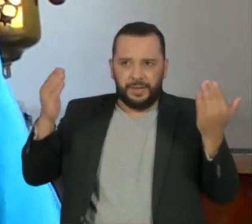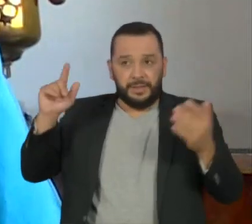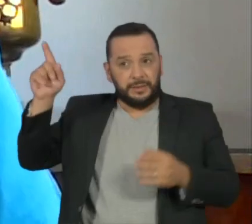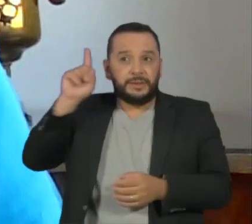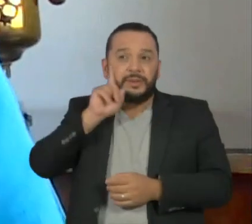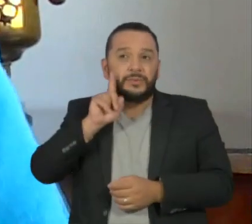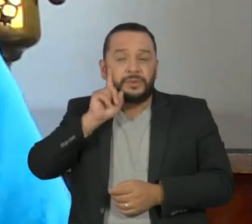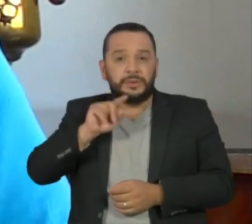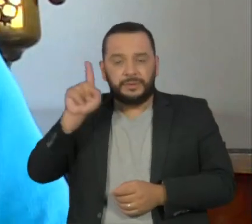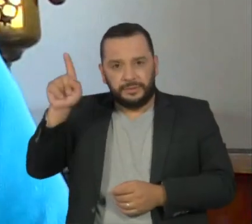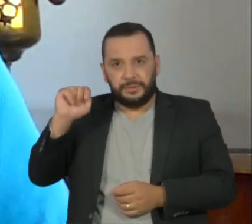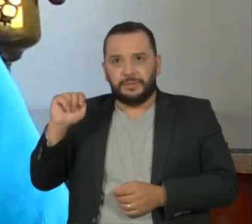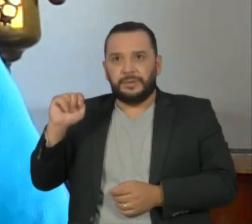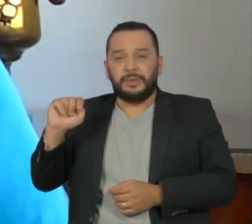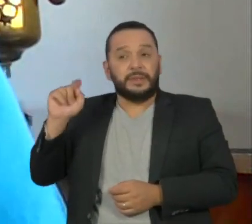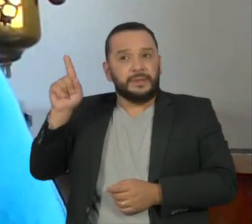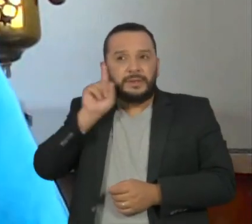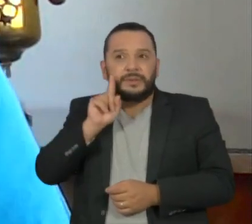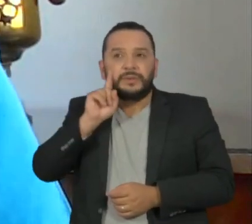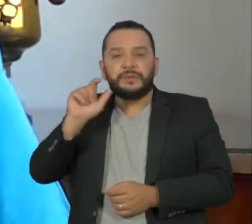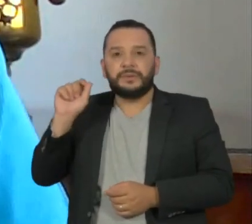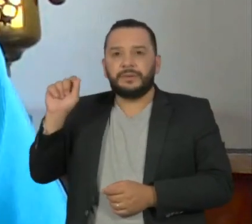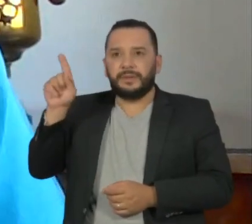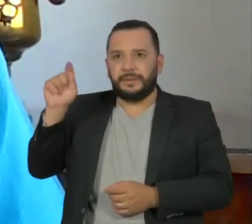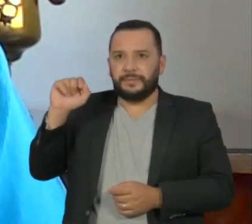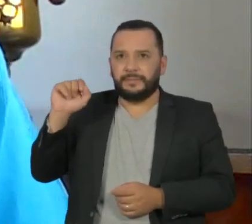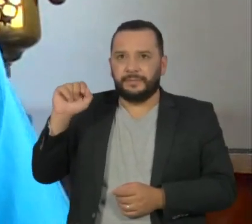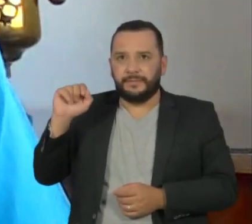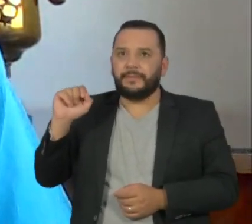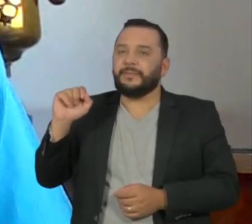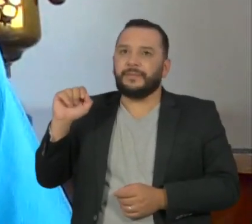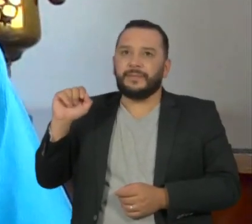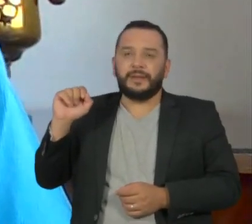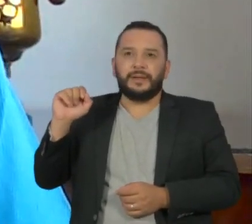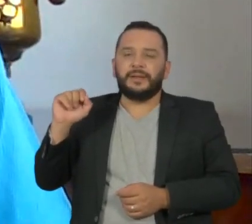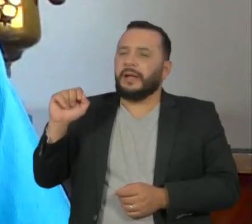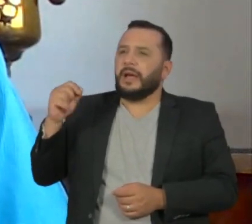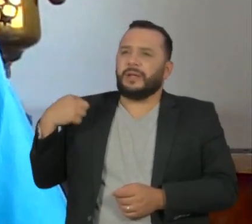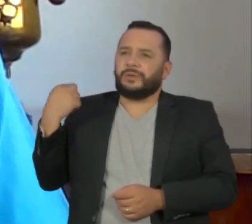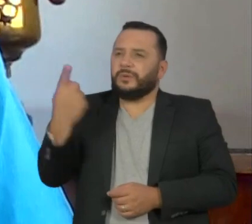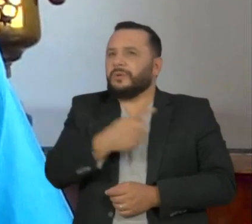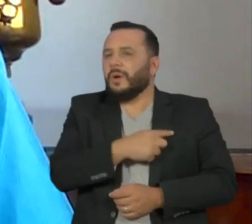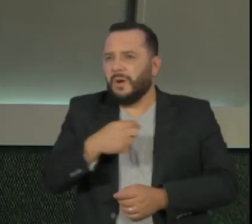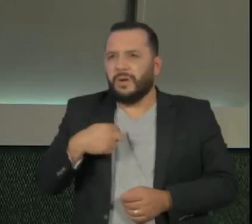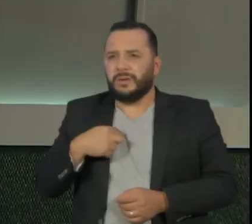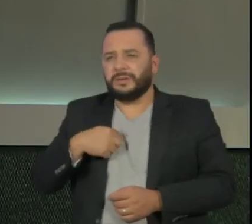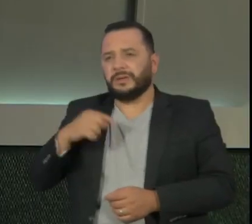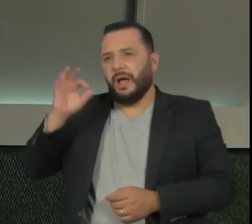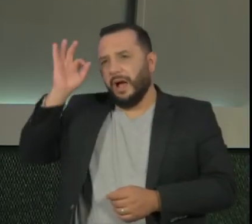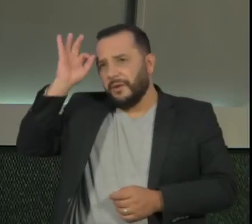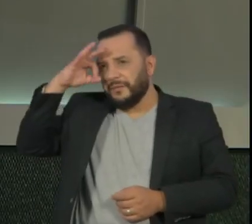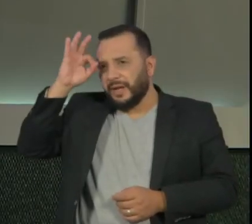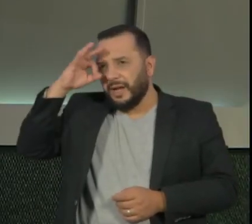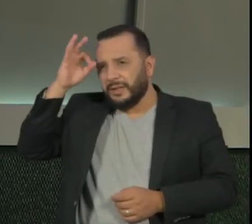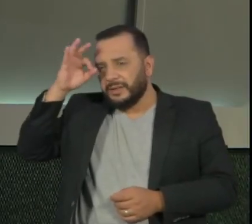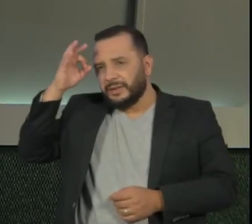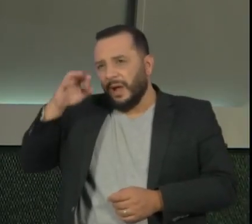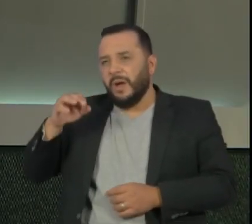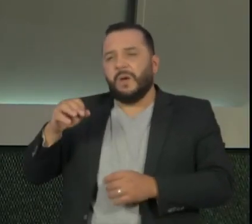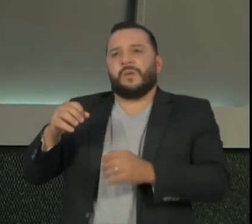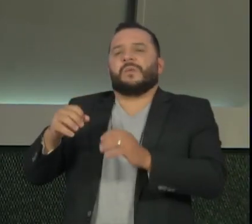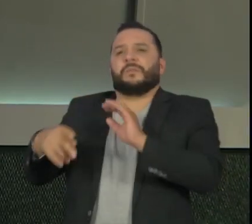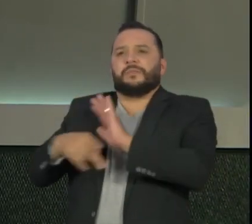América, num país como os Estados Unidos, as pessoas dizem assim, nós temos que sair do Afeganistão ou nós